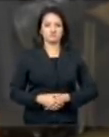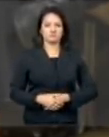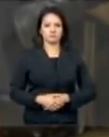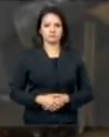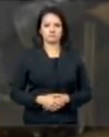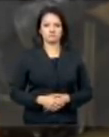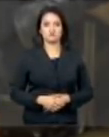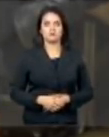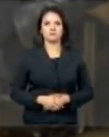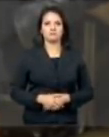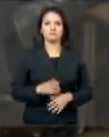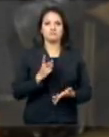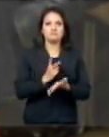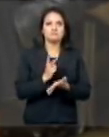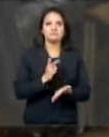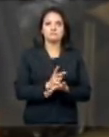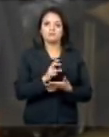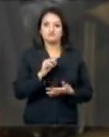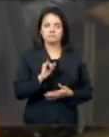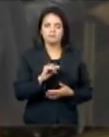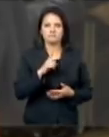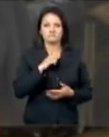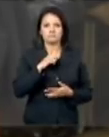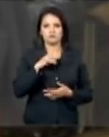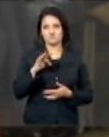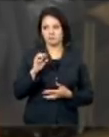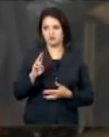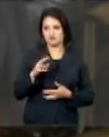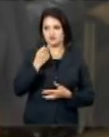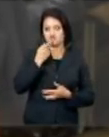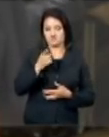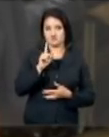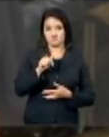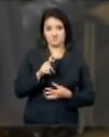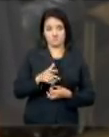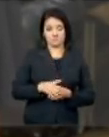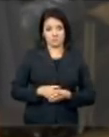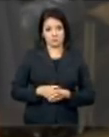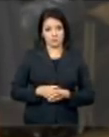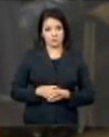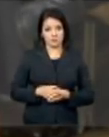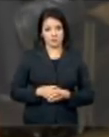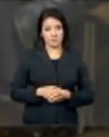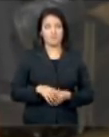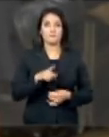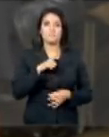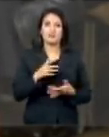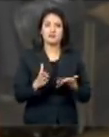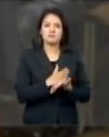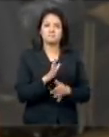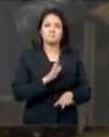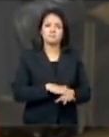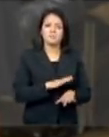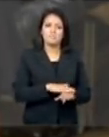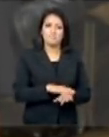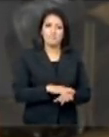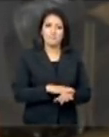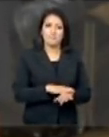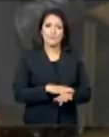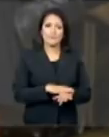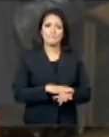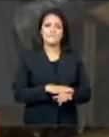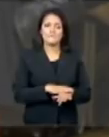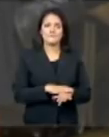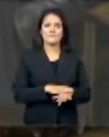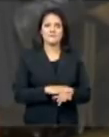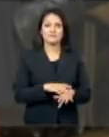corte auxiliar do poder legislativo diz ele diz ele as situações que praticamente é impunha